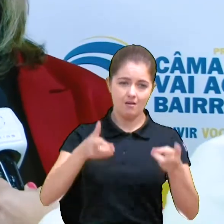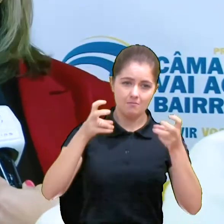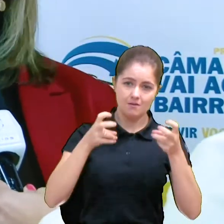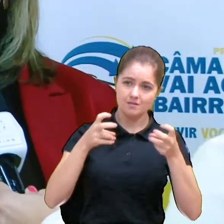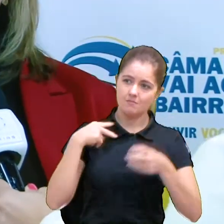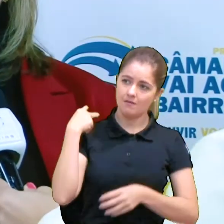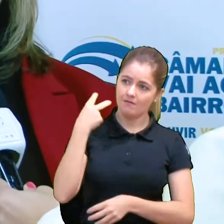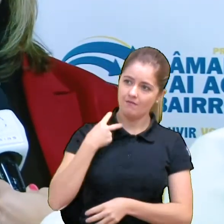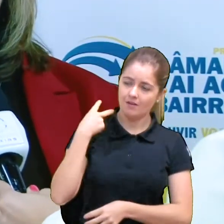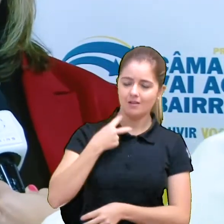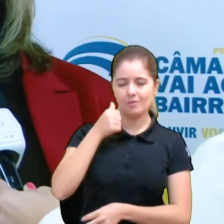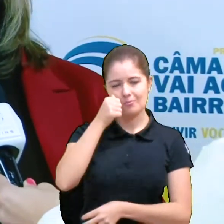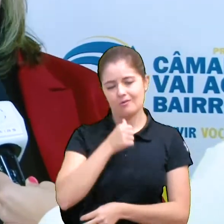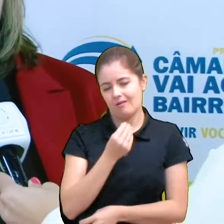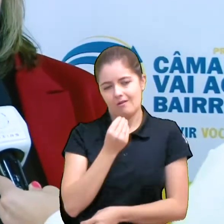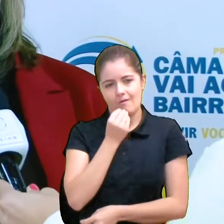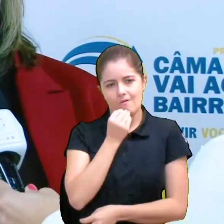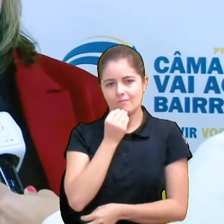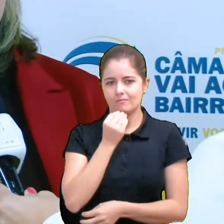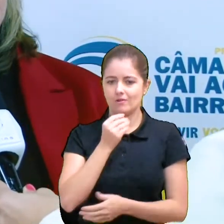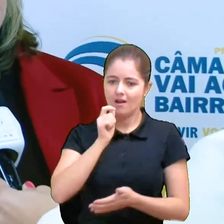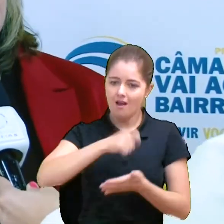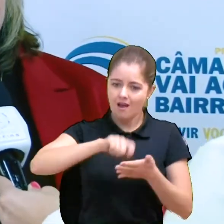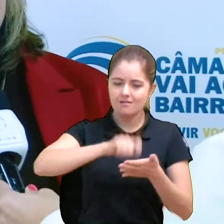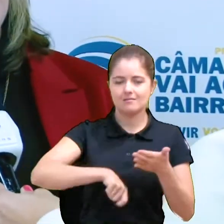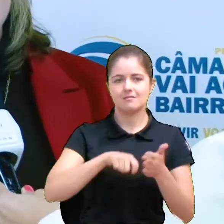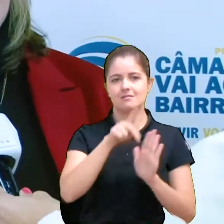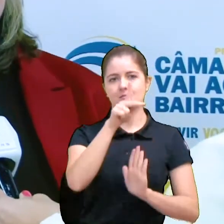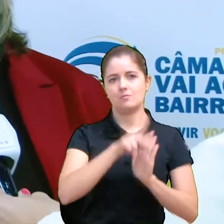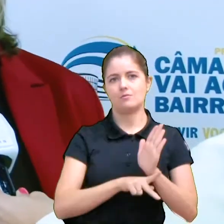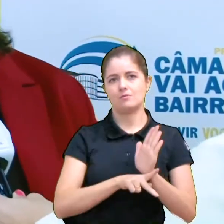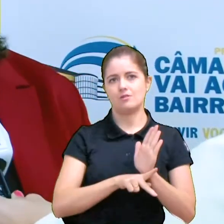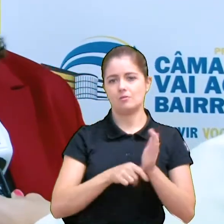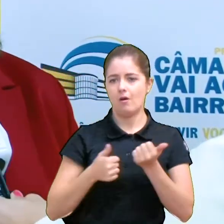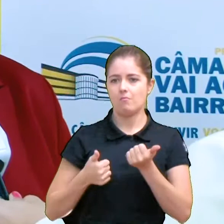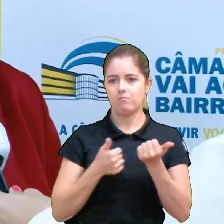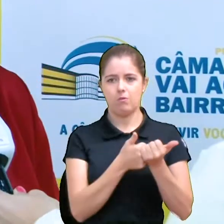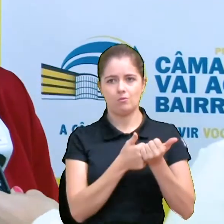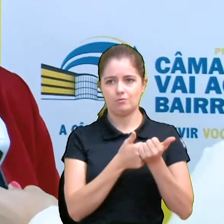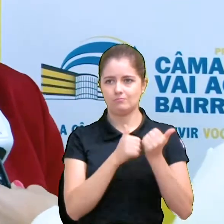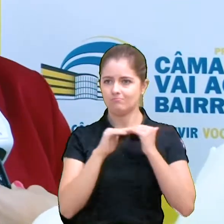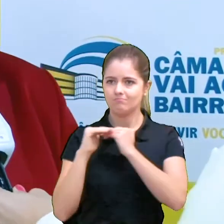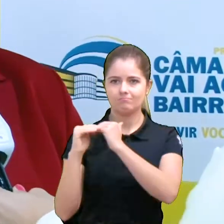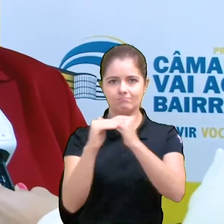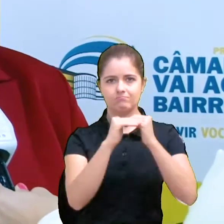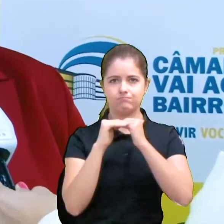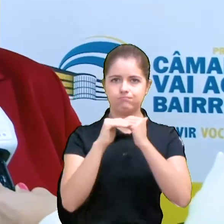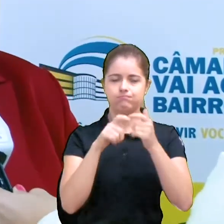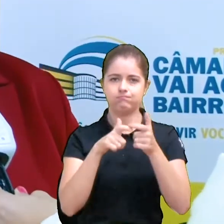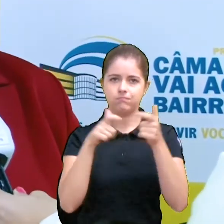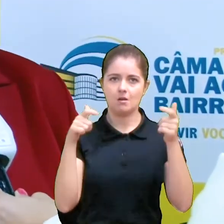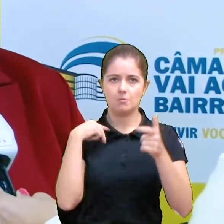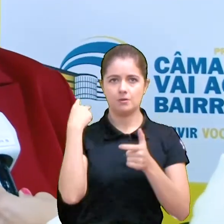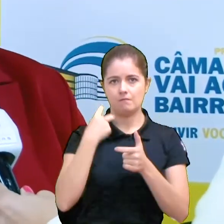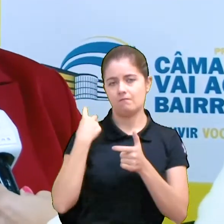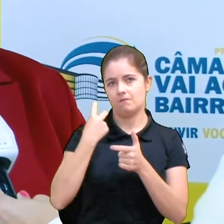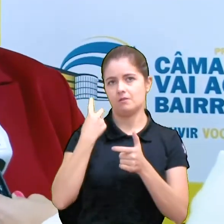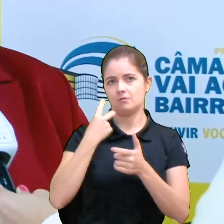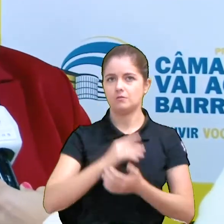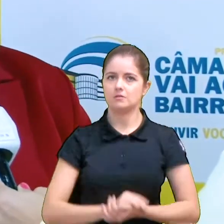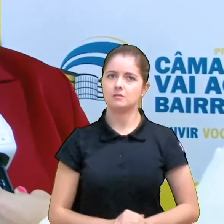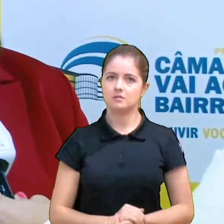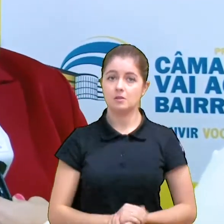as mulheres, obviamente, né, vão assinar o projeto. Então, por unanimidade que a gente vai, então, protocolar